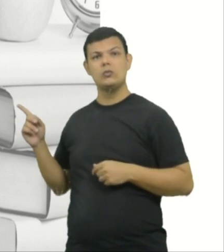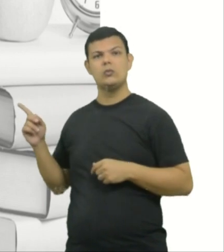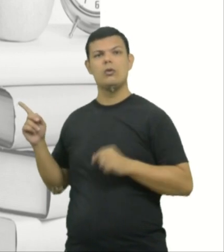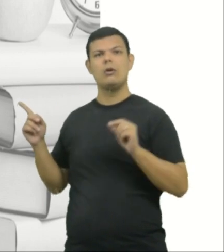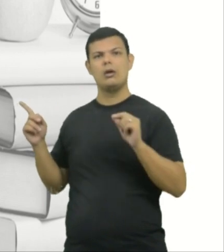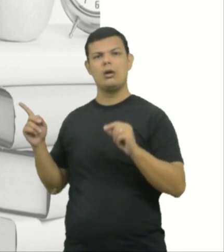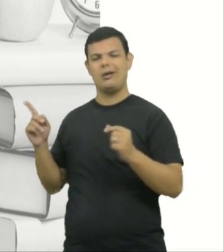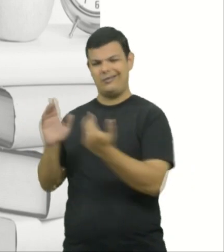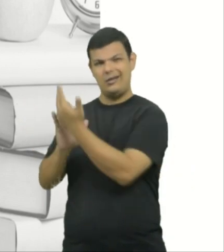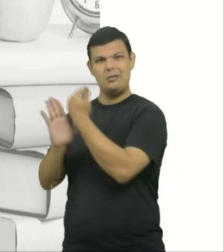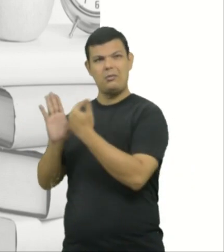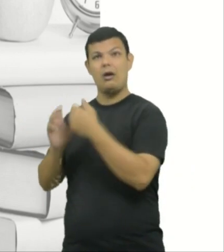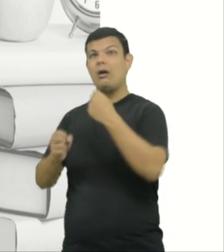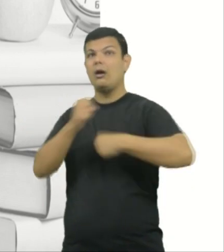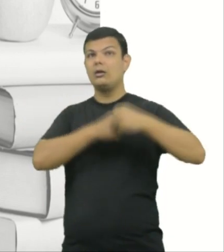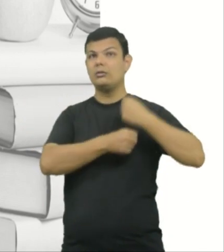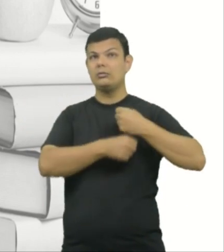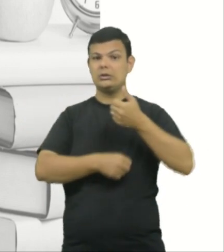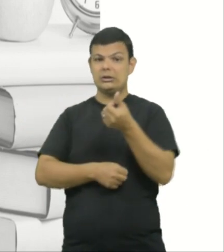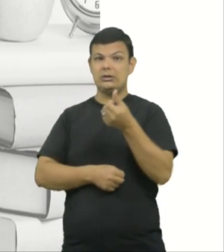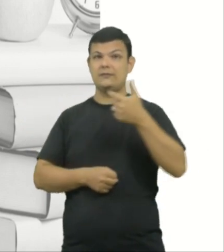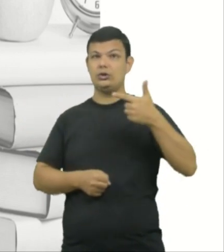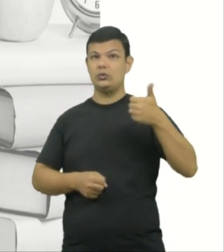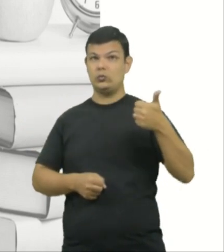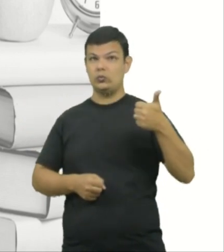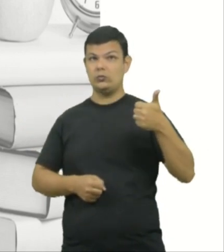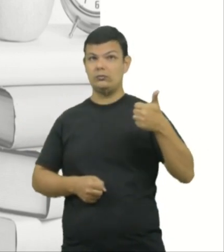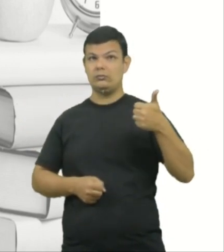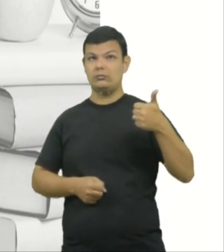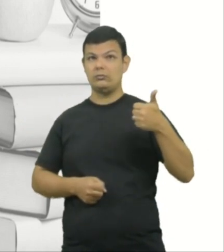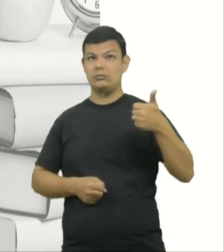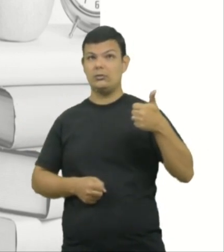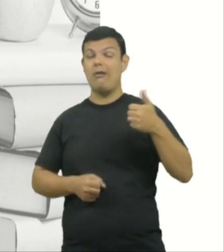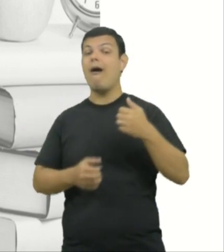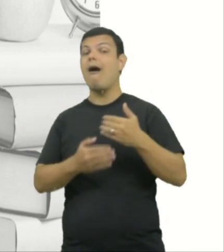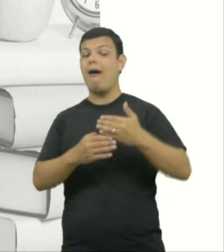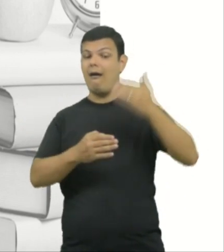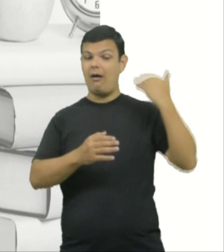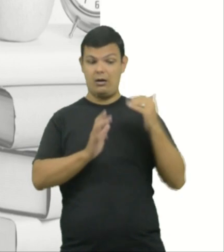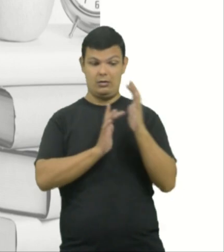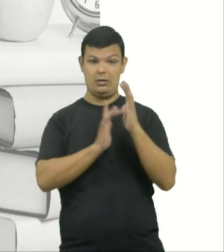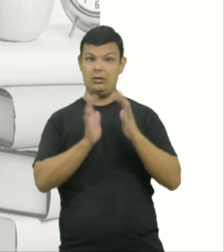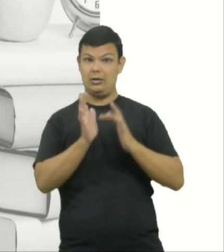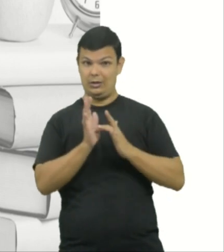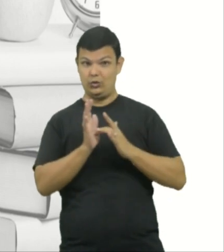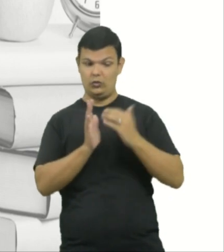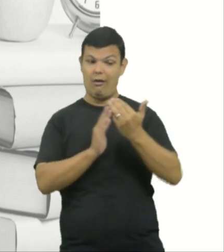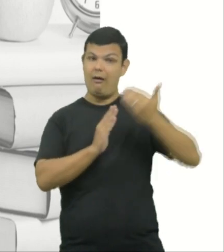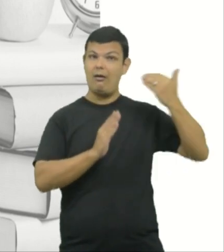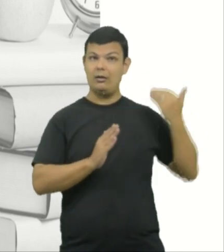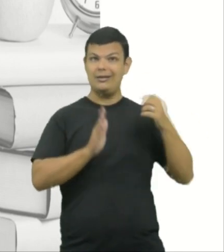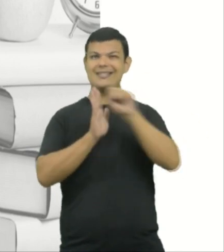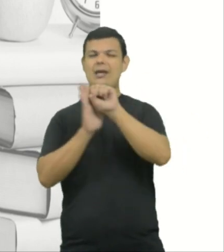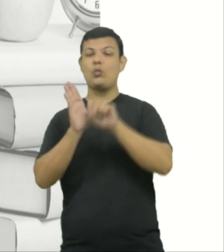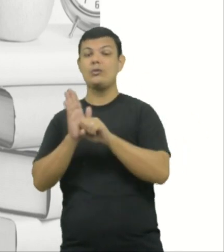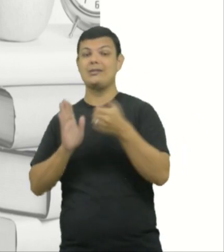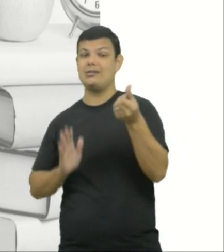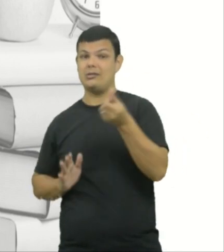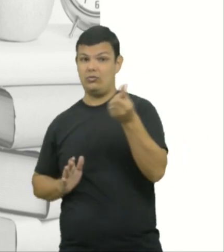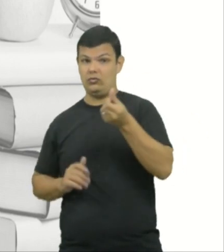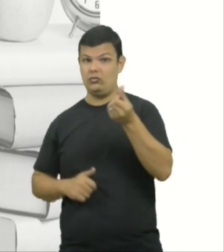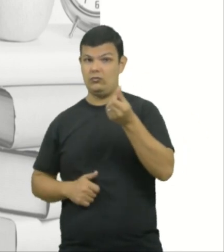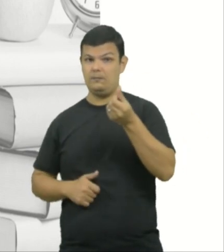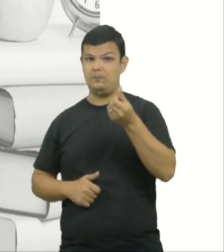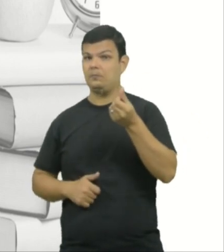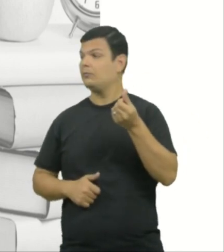uma imagem do ano 621 antes de Cristo, ou seja, século VI. Se